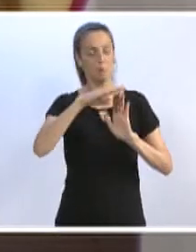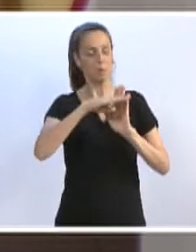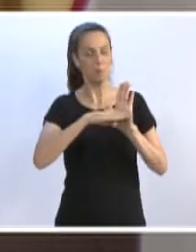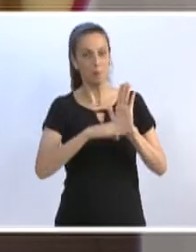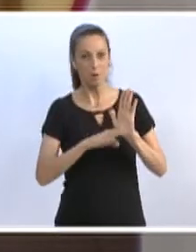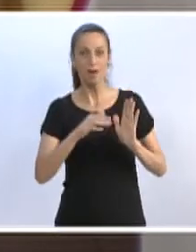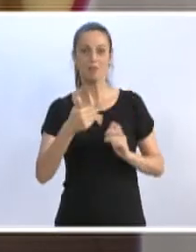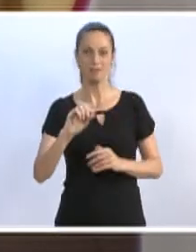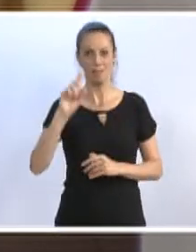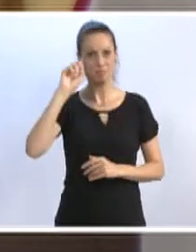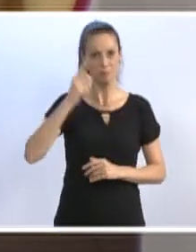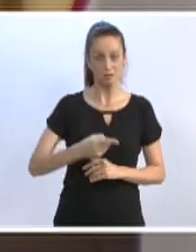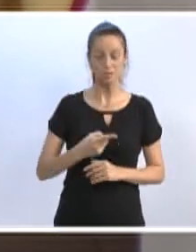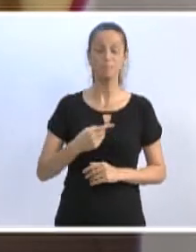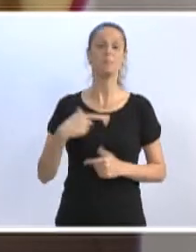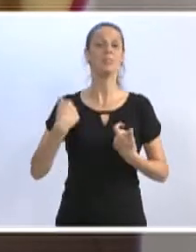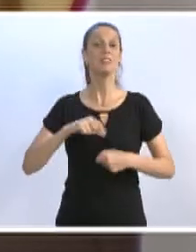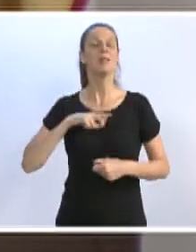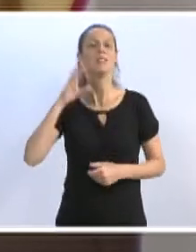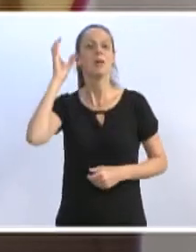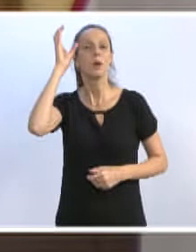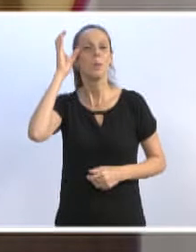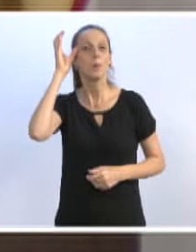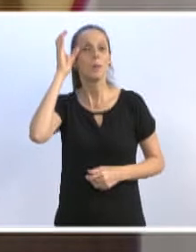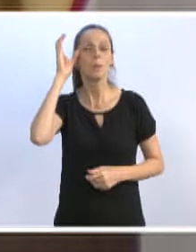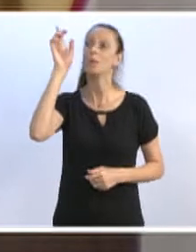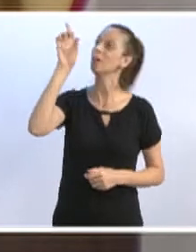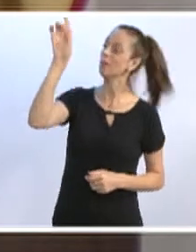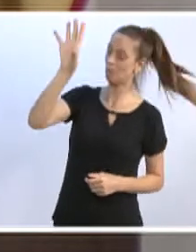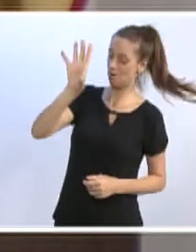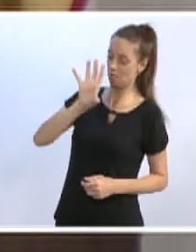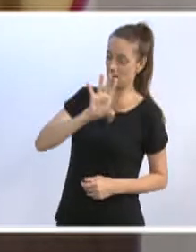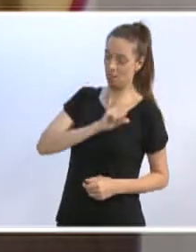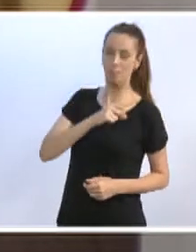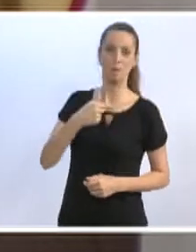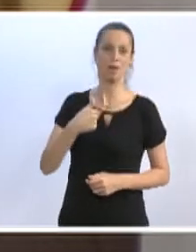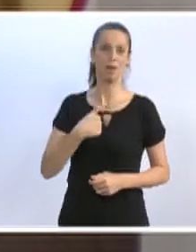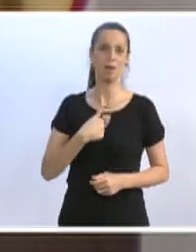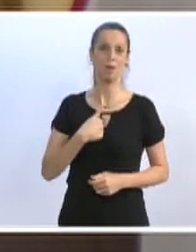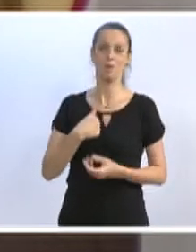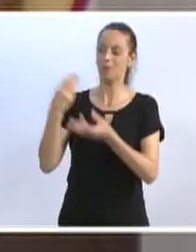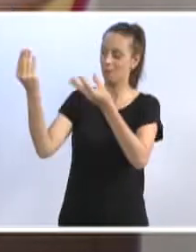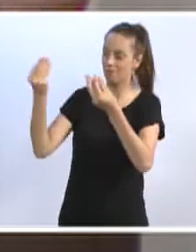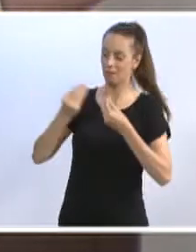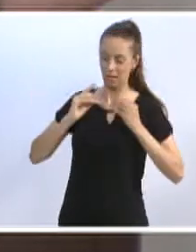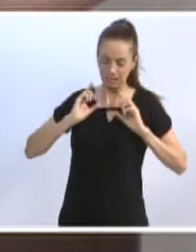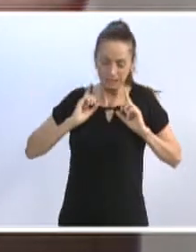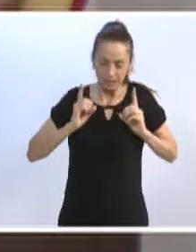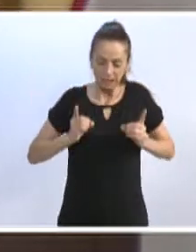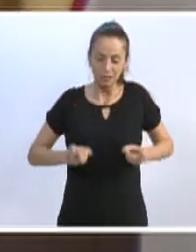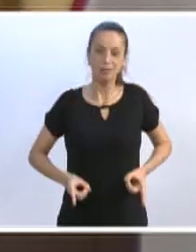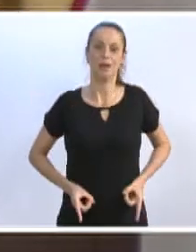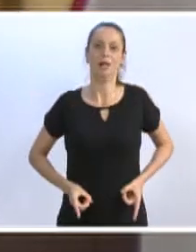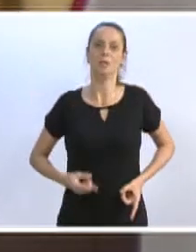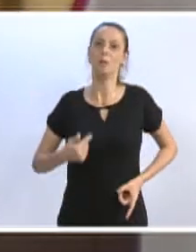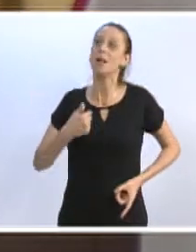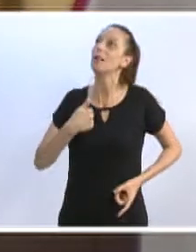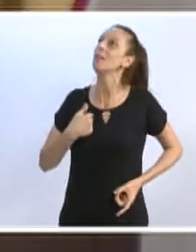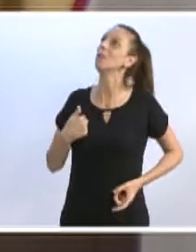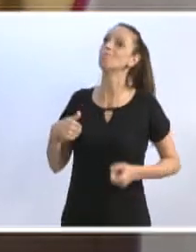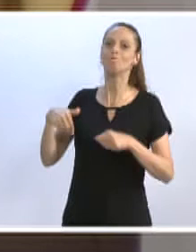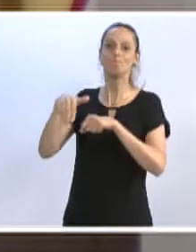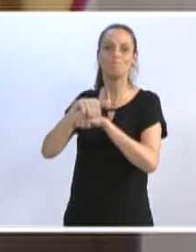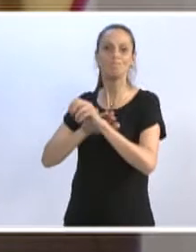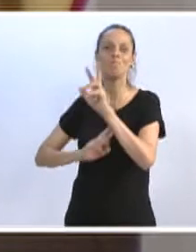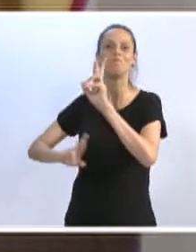hoje. Esta consciência deste ser que me ama e que me dá esta dignidade para que eu trate o meu